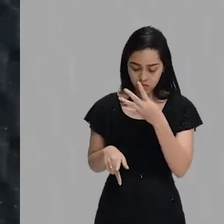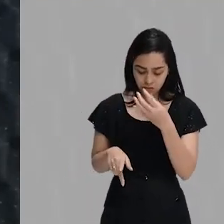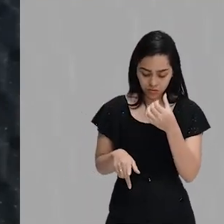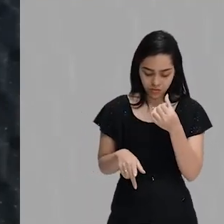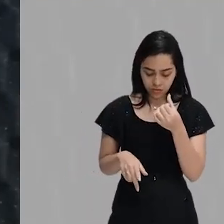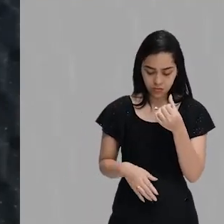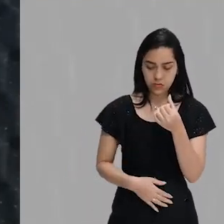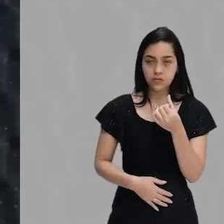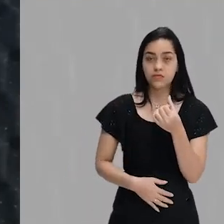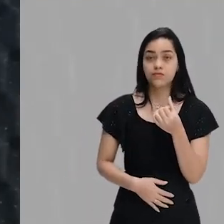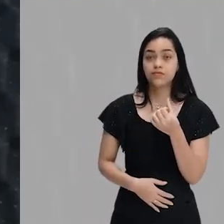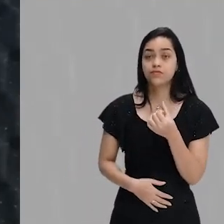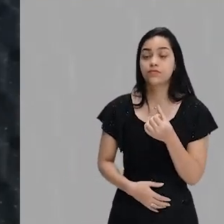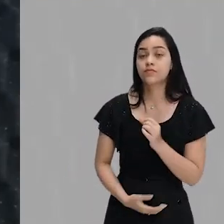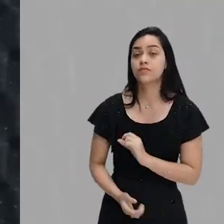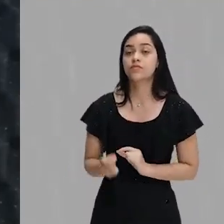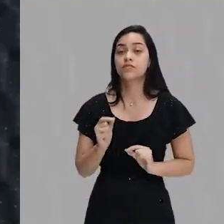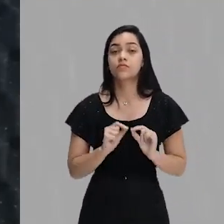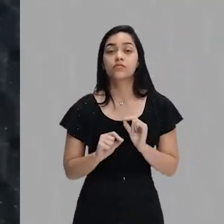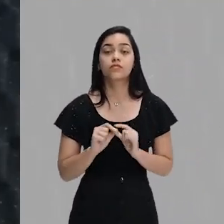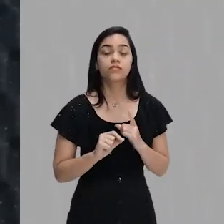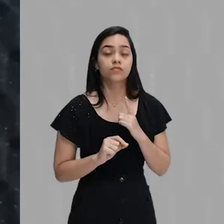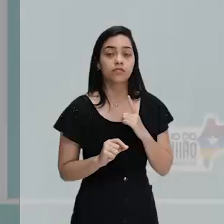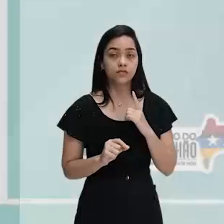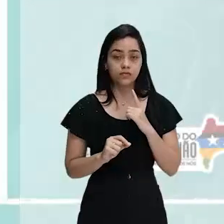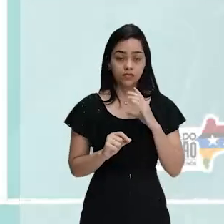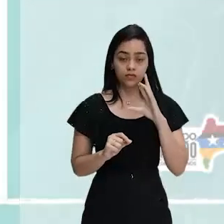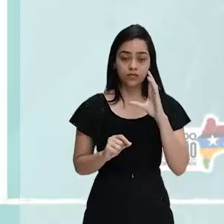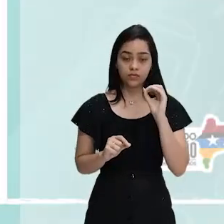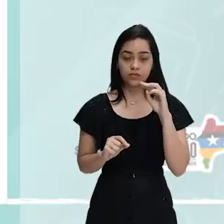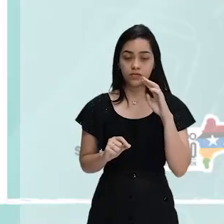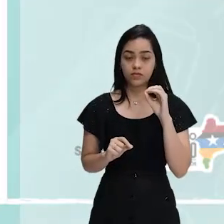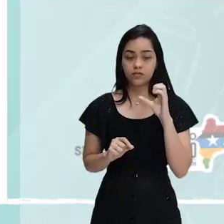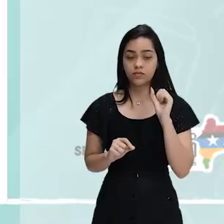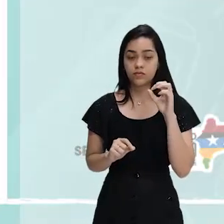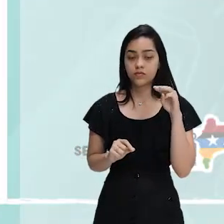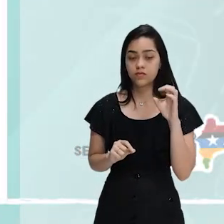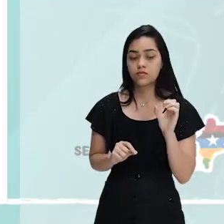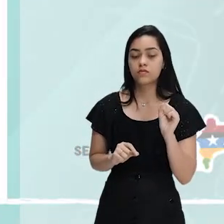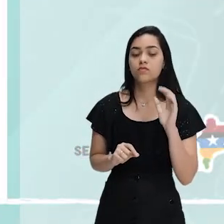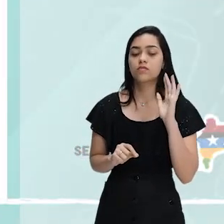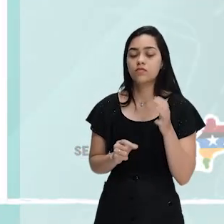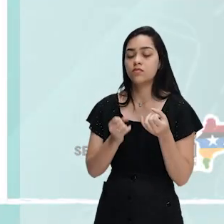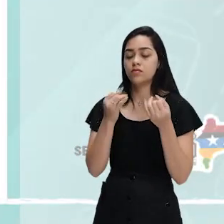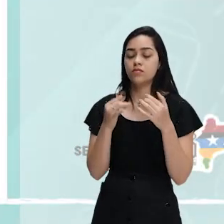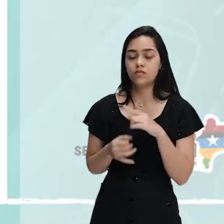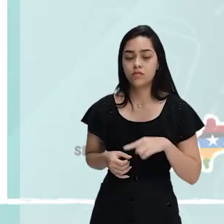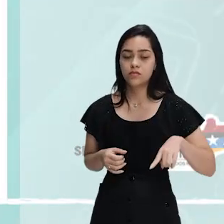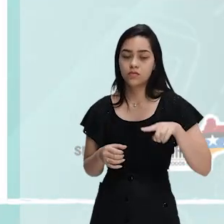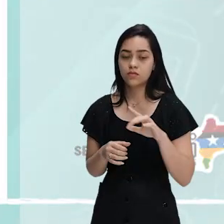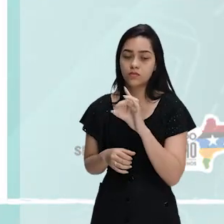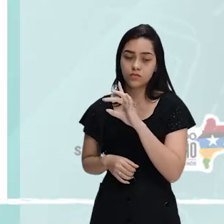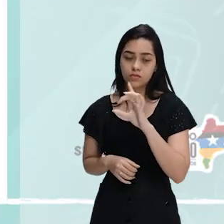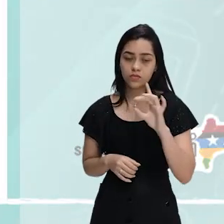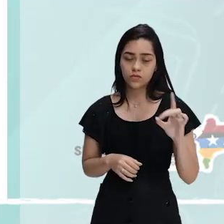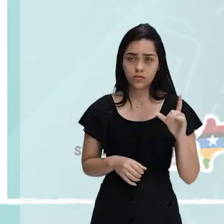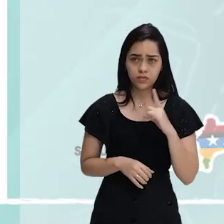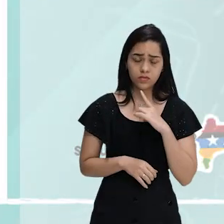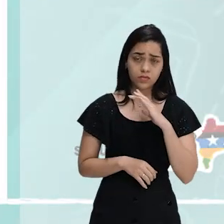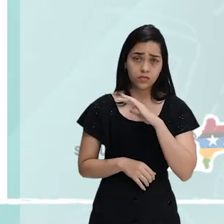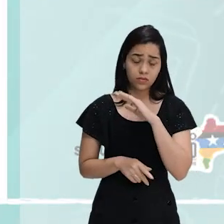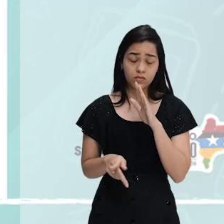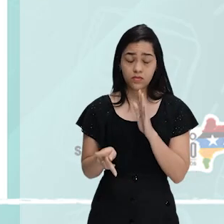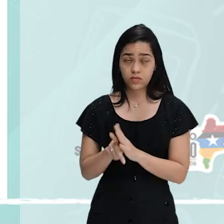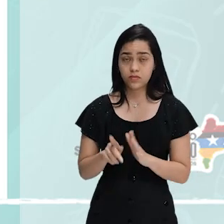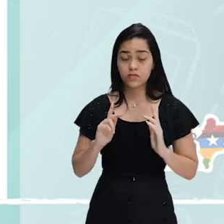certo? Agora, esses cromossomos, como eu falei para vocês, ó, no caso da espécie humana,